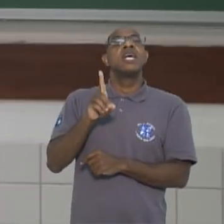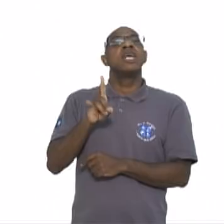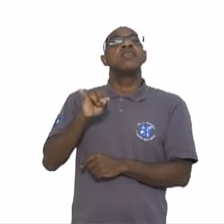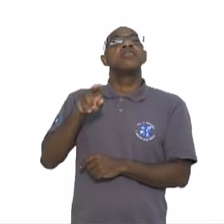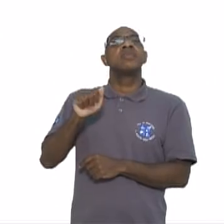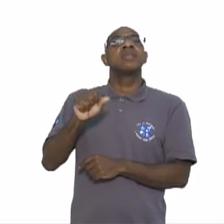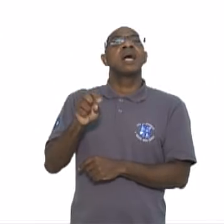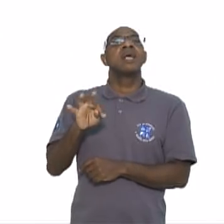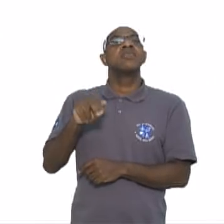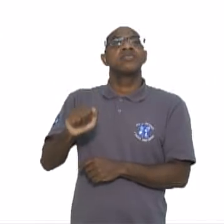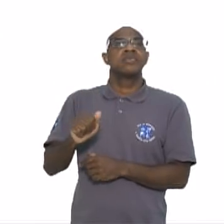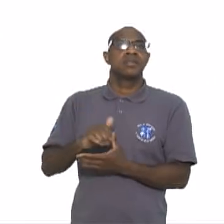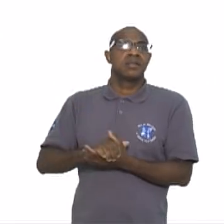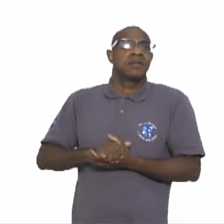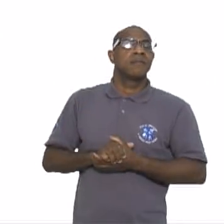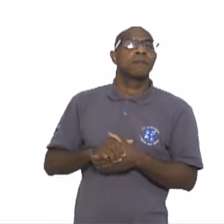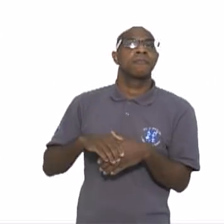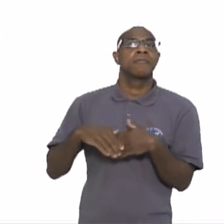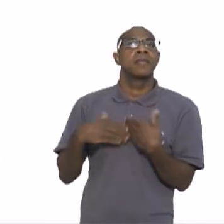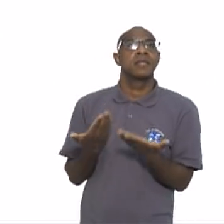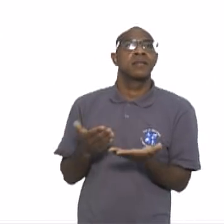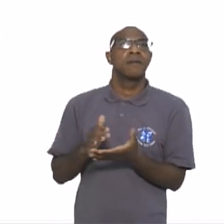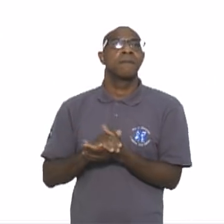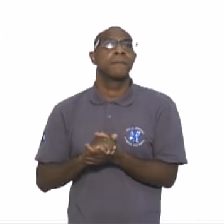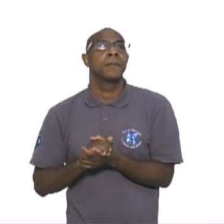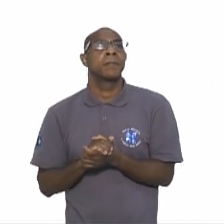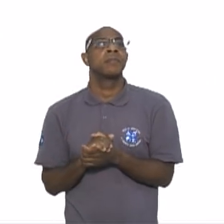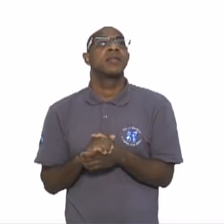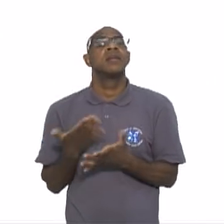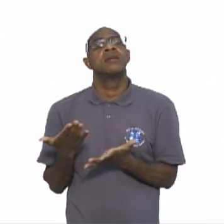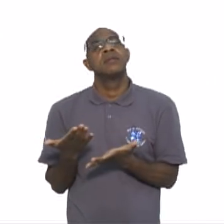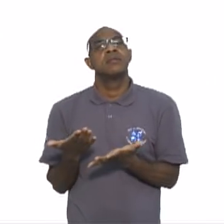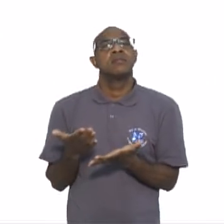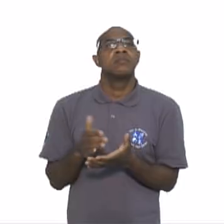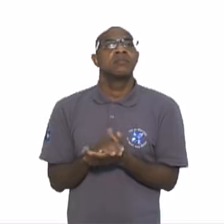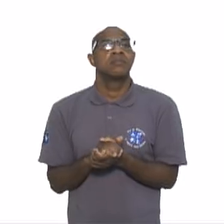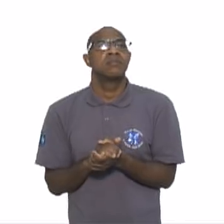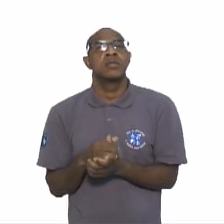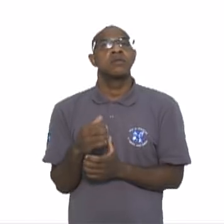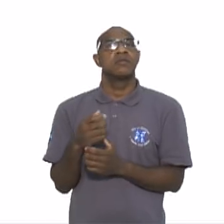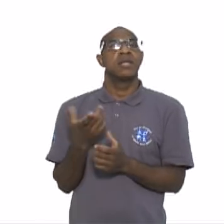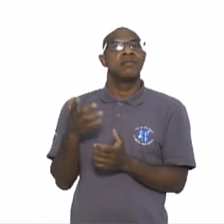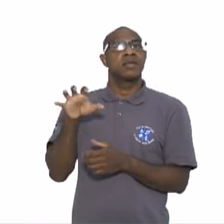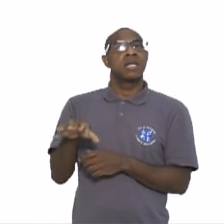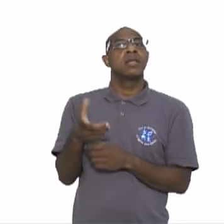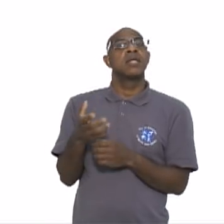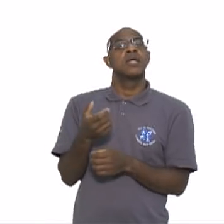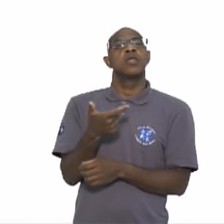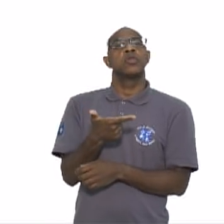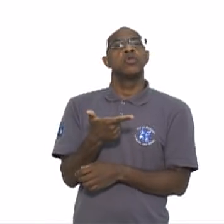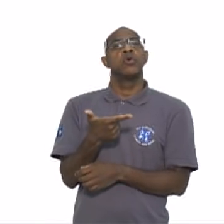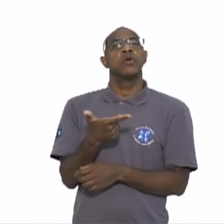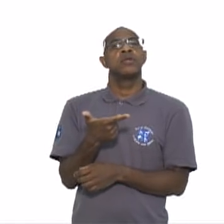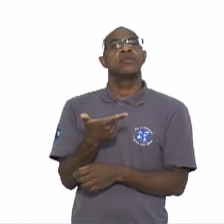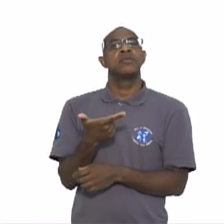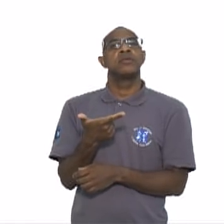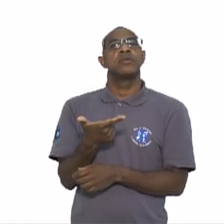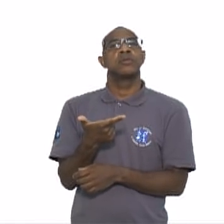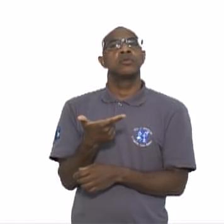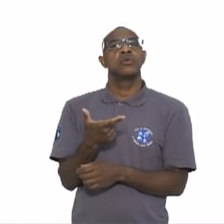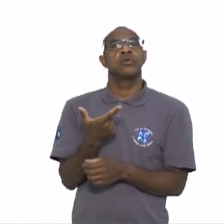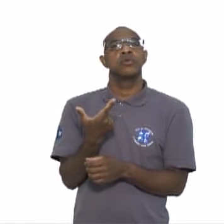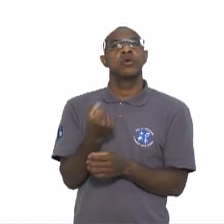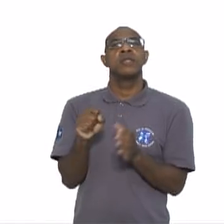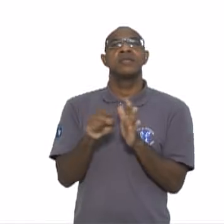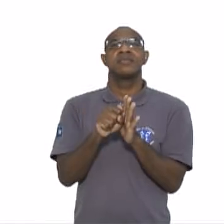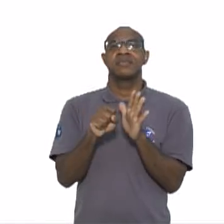Surge com Clovis a dinastia merovingia, que perdurará por quase 2 séculos. A dinastia merovingia descende de Meroveu, como eu falei